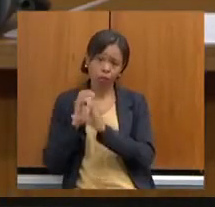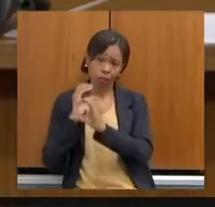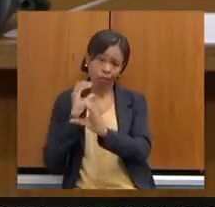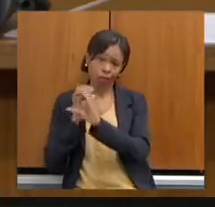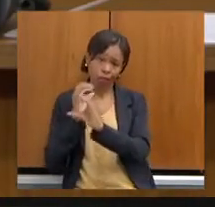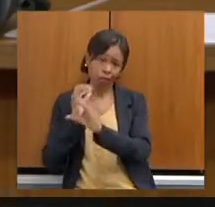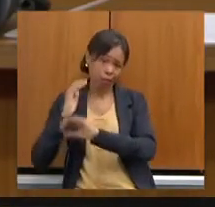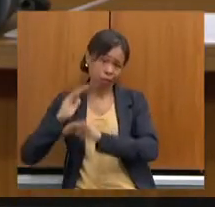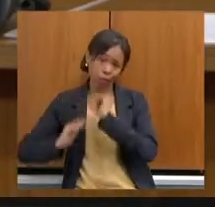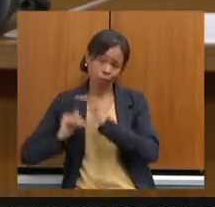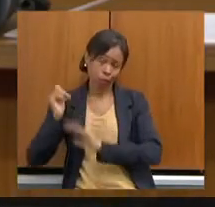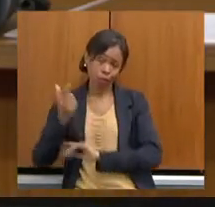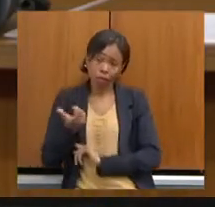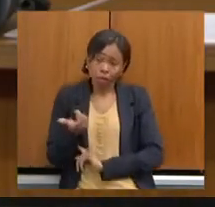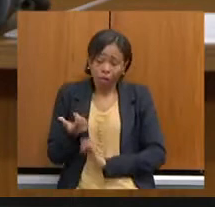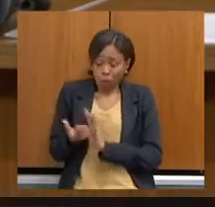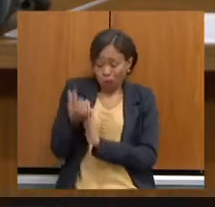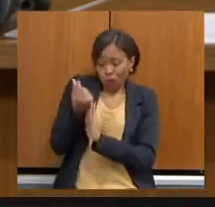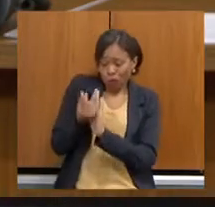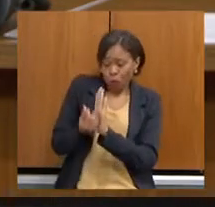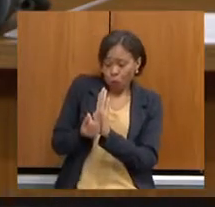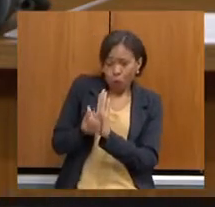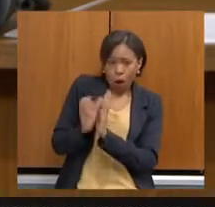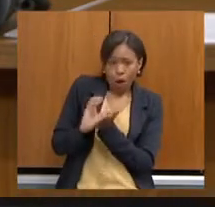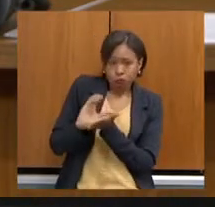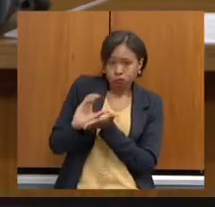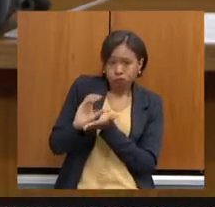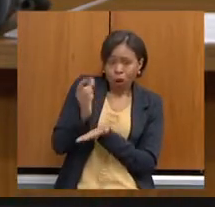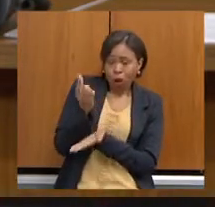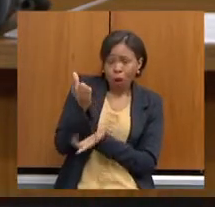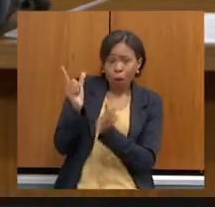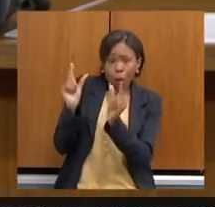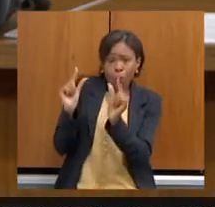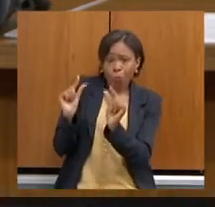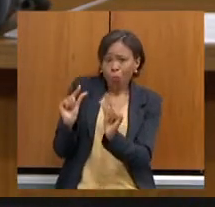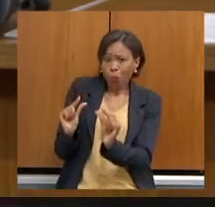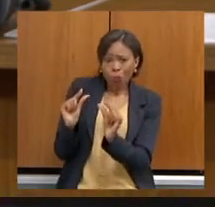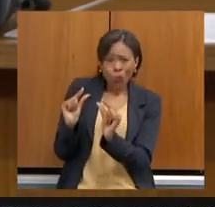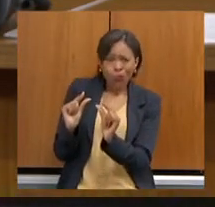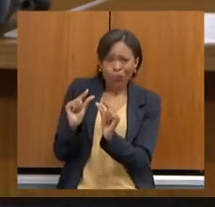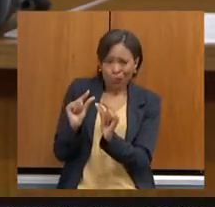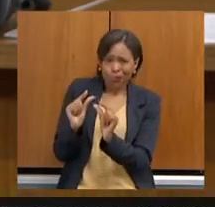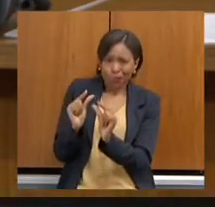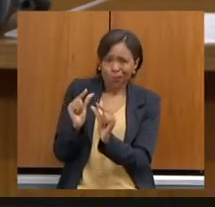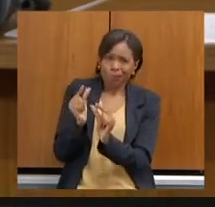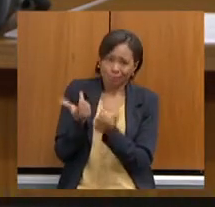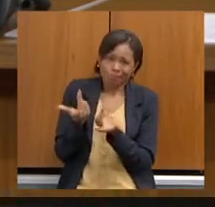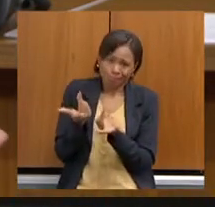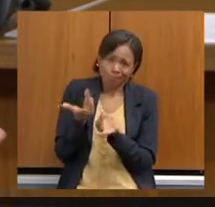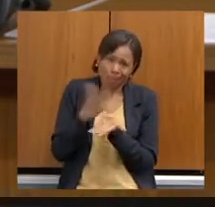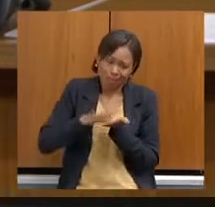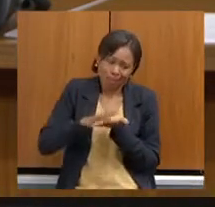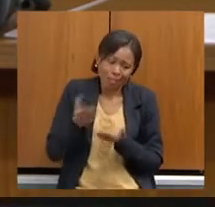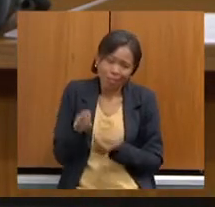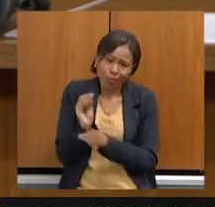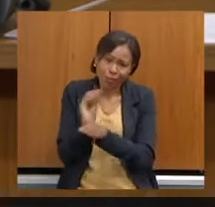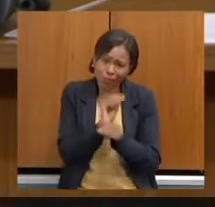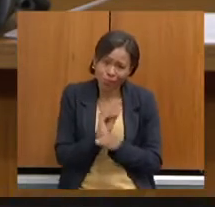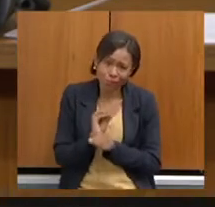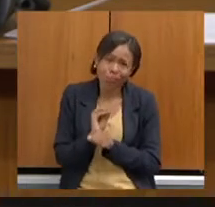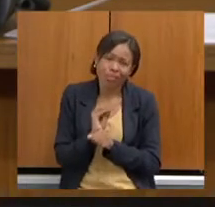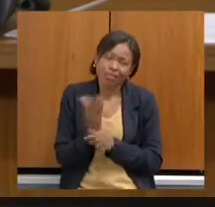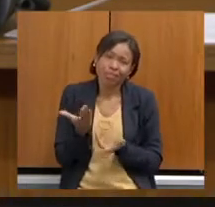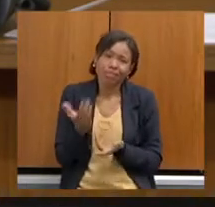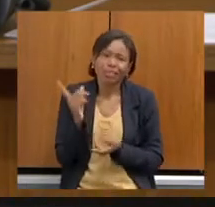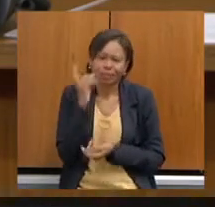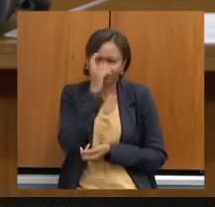e um real orçamento que ainda pequeno início vai cuidar de tudo que ficou de herança Rural - por isso então que complica um